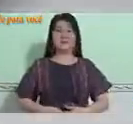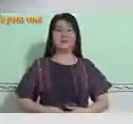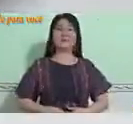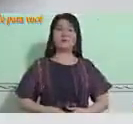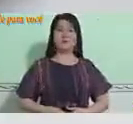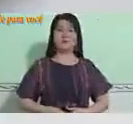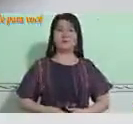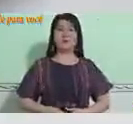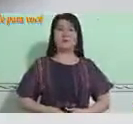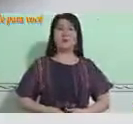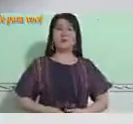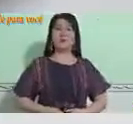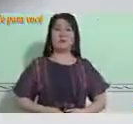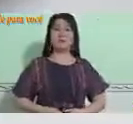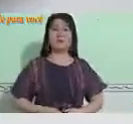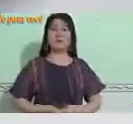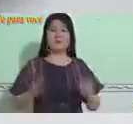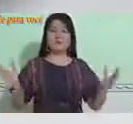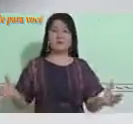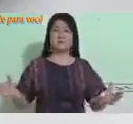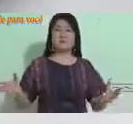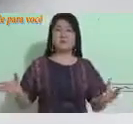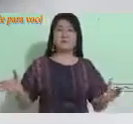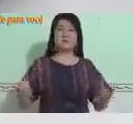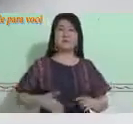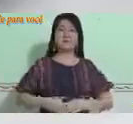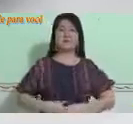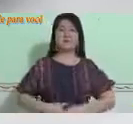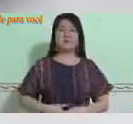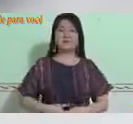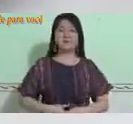SEJTILIZADOOMAISRA, acento agudo, PIDOTOSS e acento agudo,